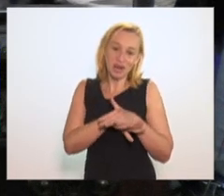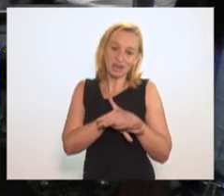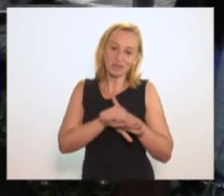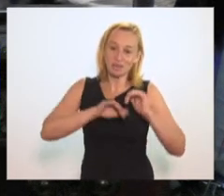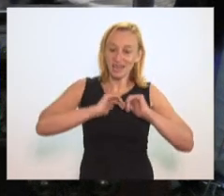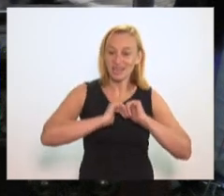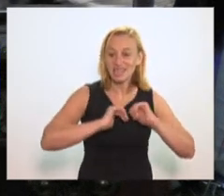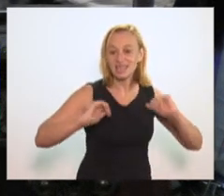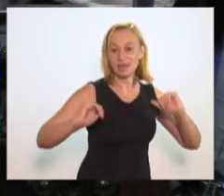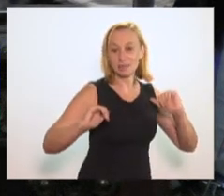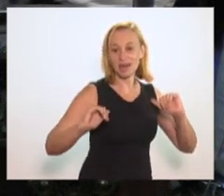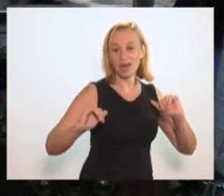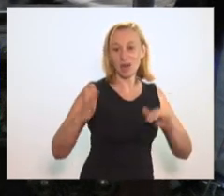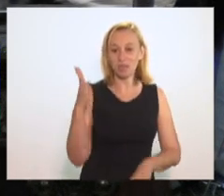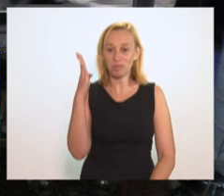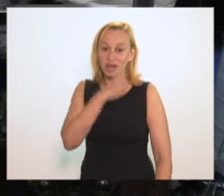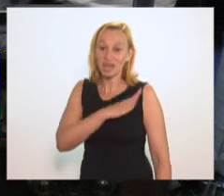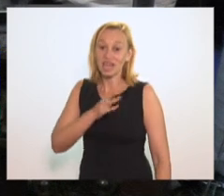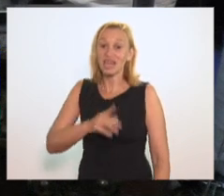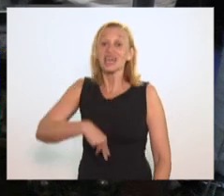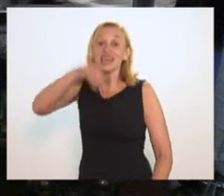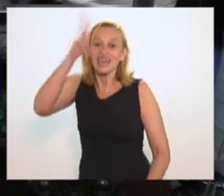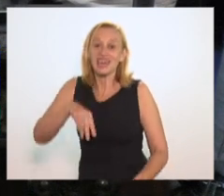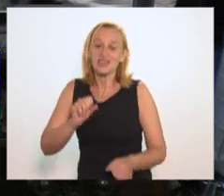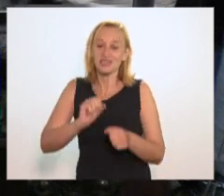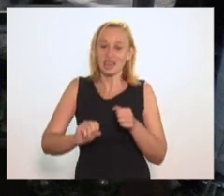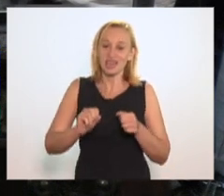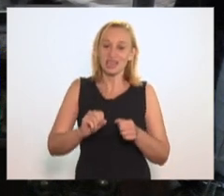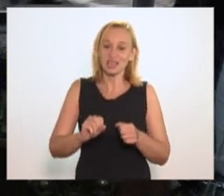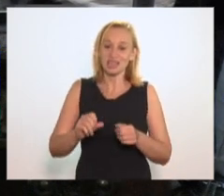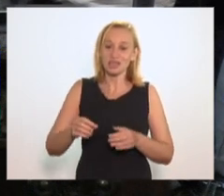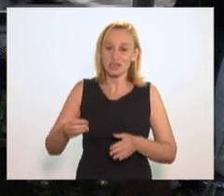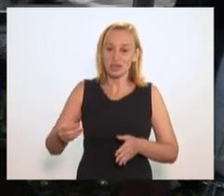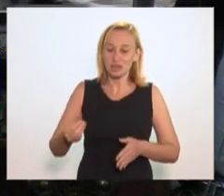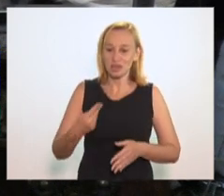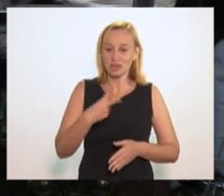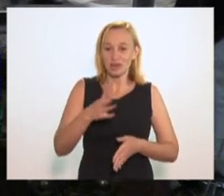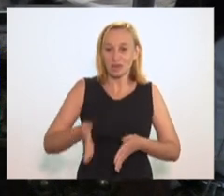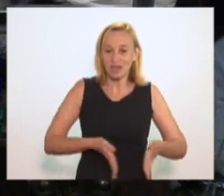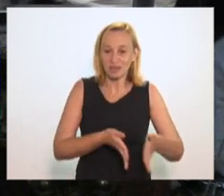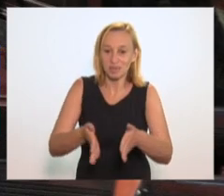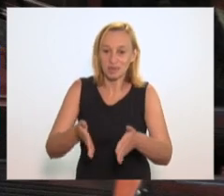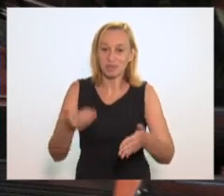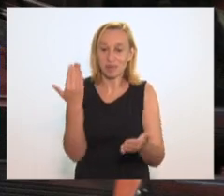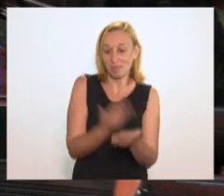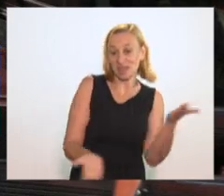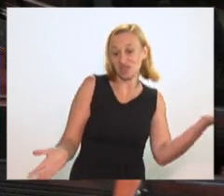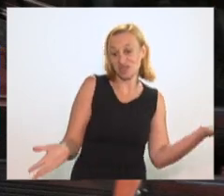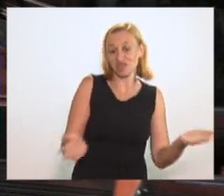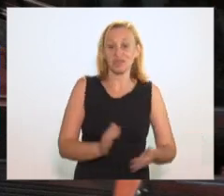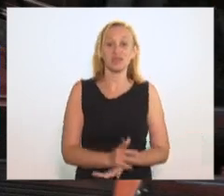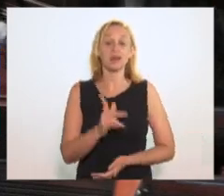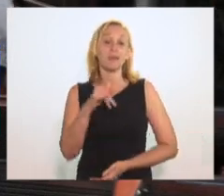olhada quem não fez o seu rumo no coração de alguém está perdido para o mundo é isso que vossa excelência precisa